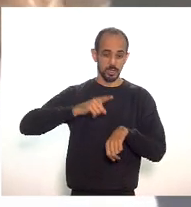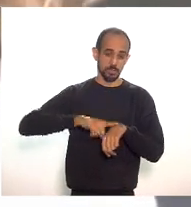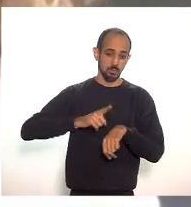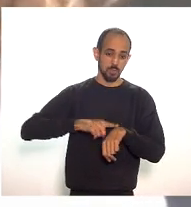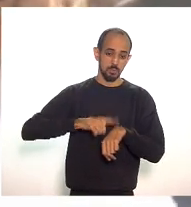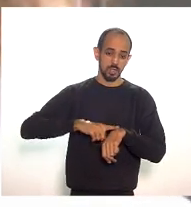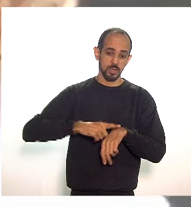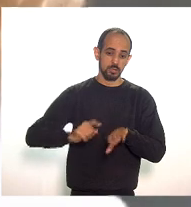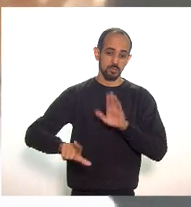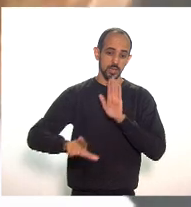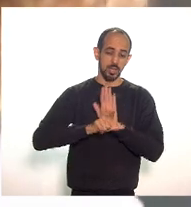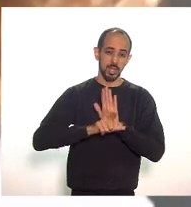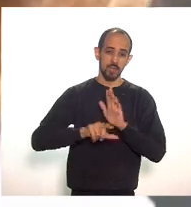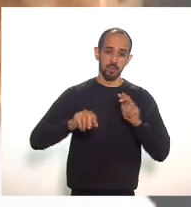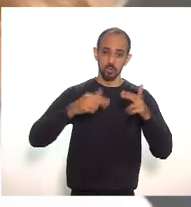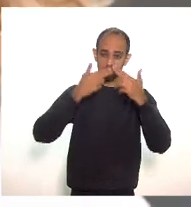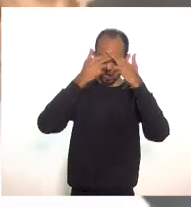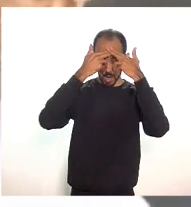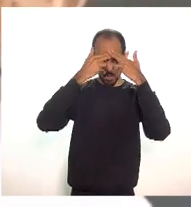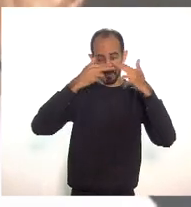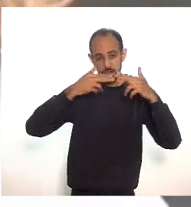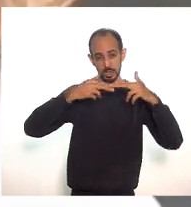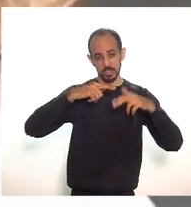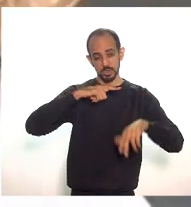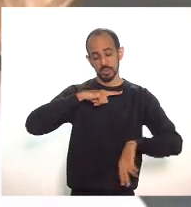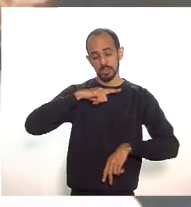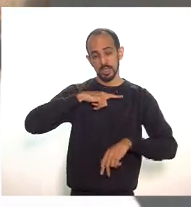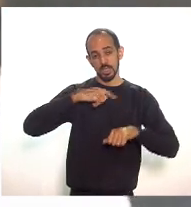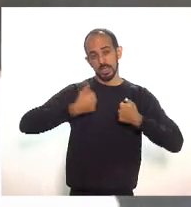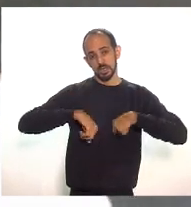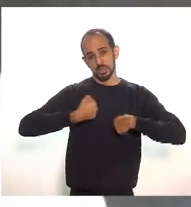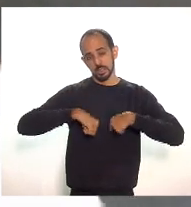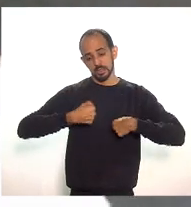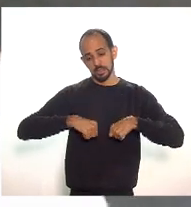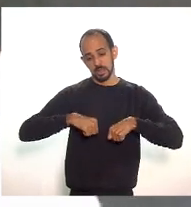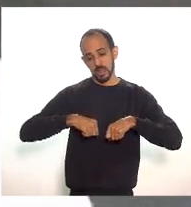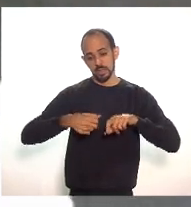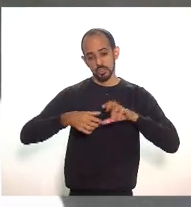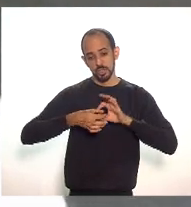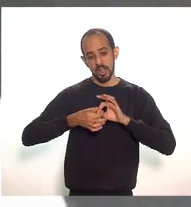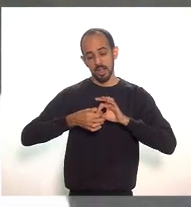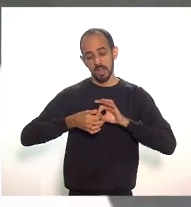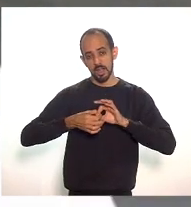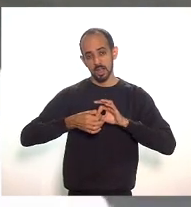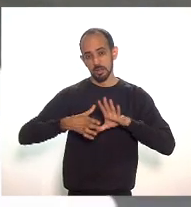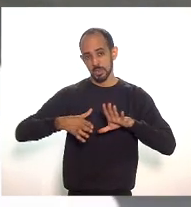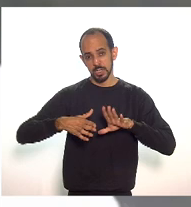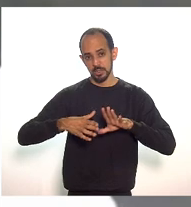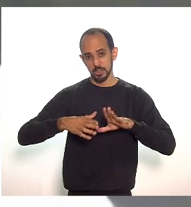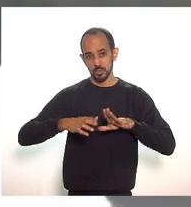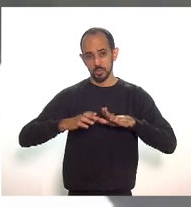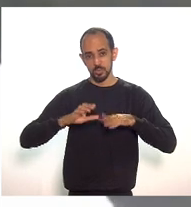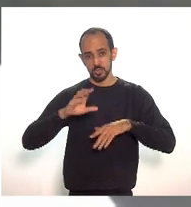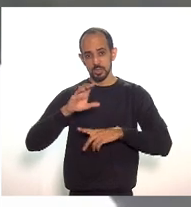momento uma lei que foi traumática ela via como o necessário à concessão da Cedae para